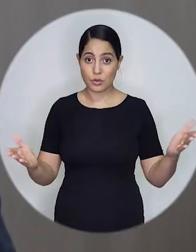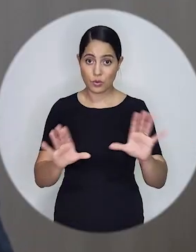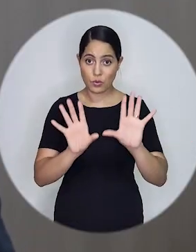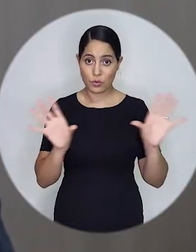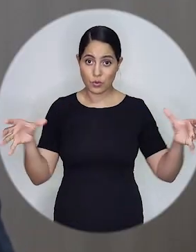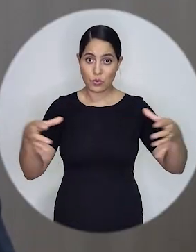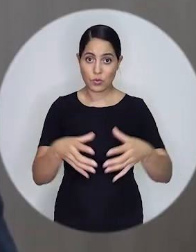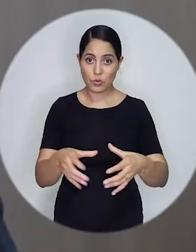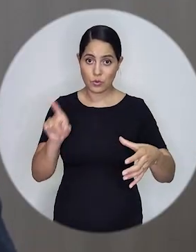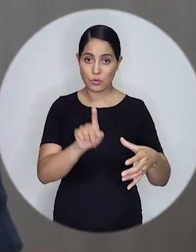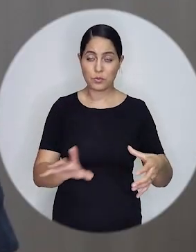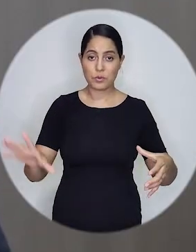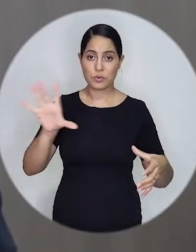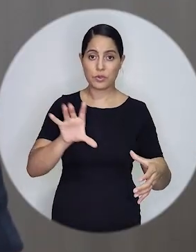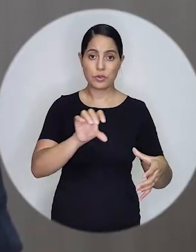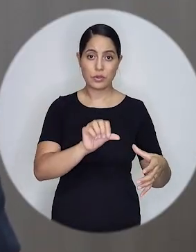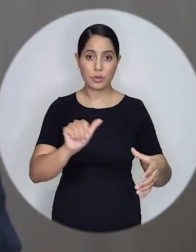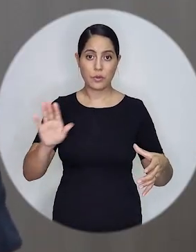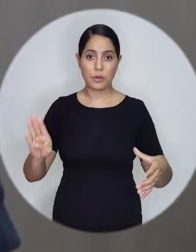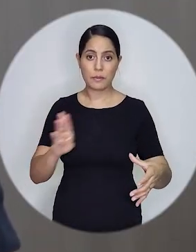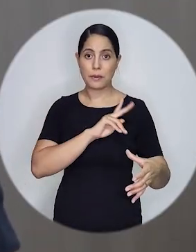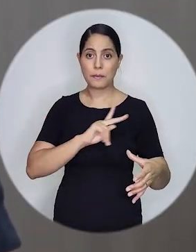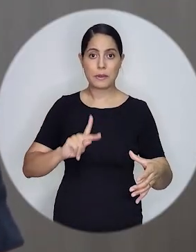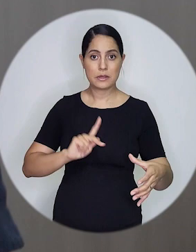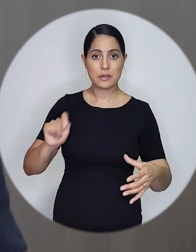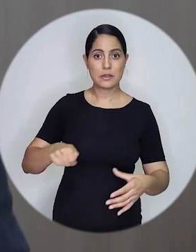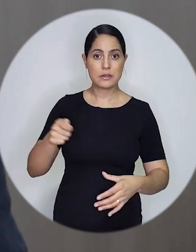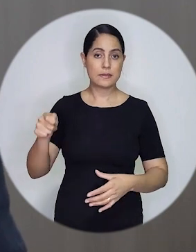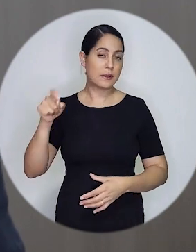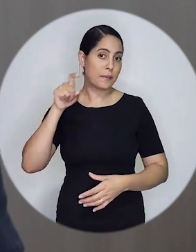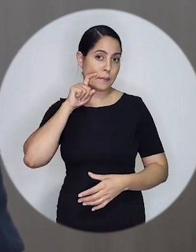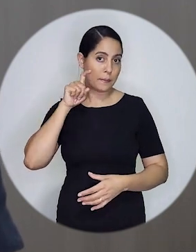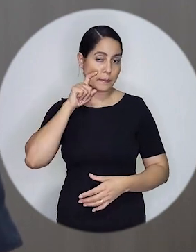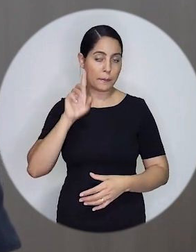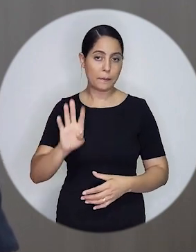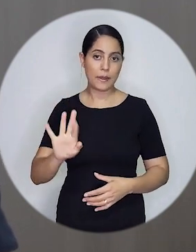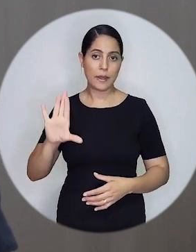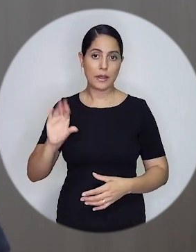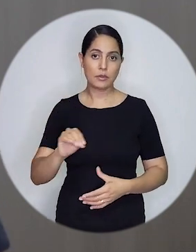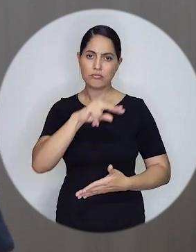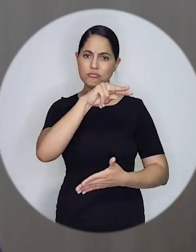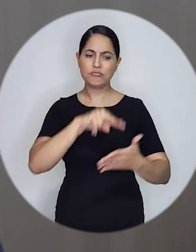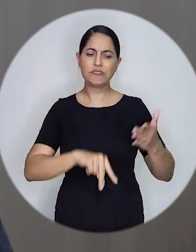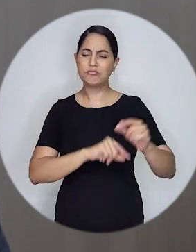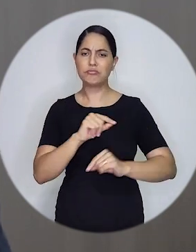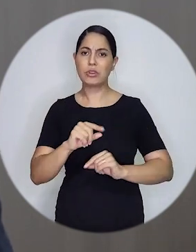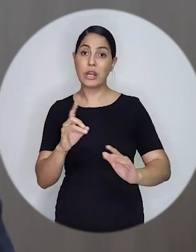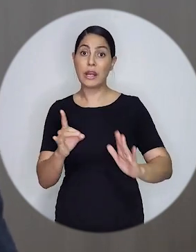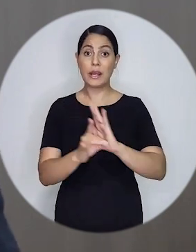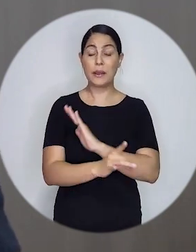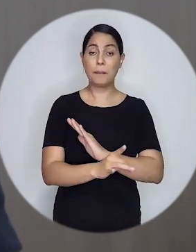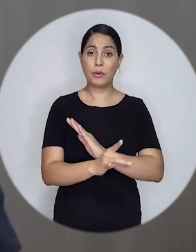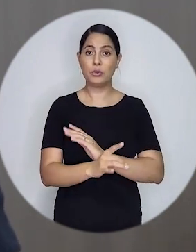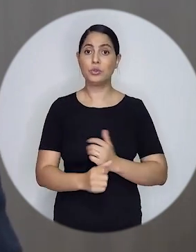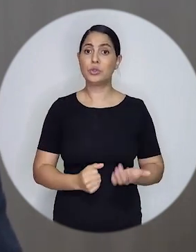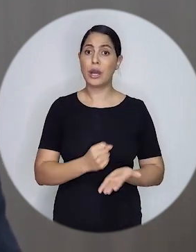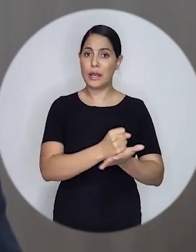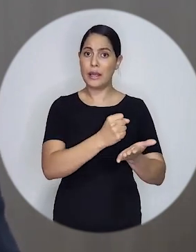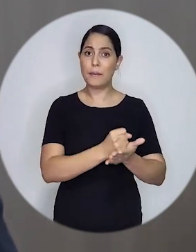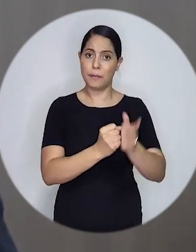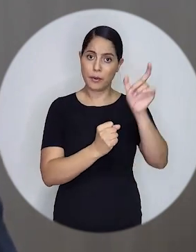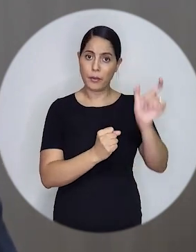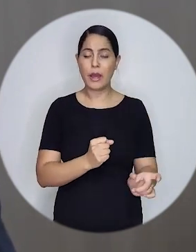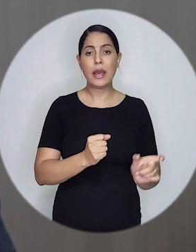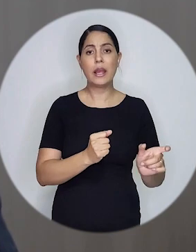Na abertura do Conselho Pleno da última semana, o presidente da OAB Nacional, Beto Simonetti, leu a nota de repúdio relacionada ao caso